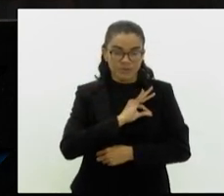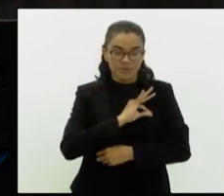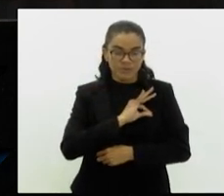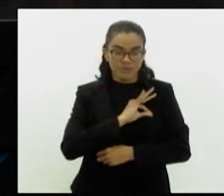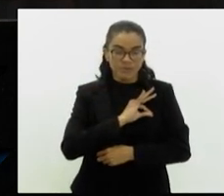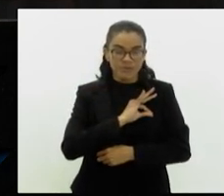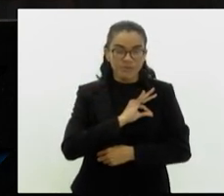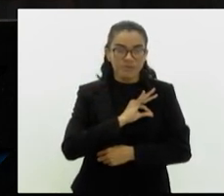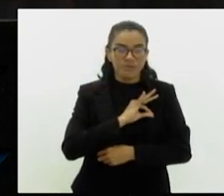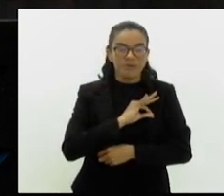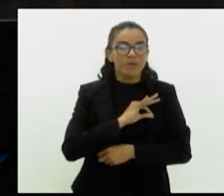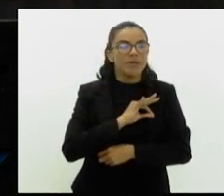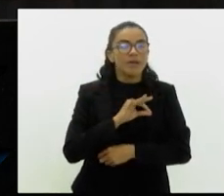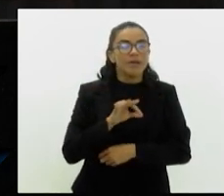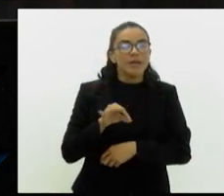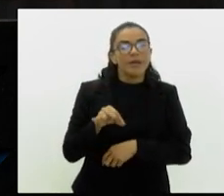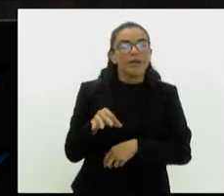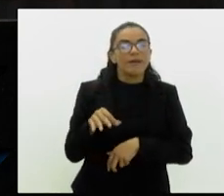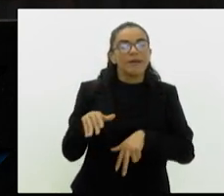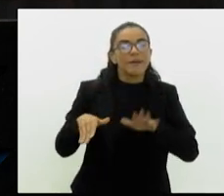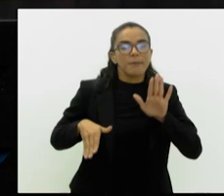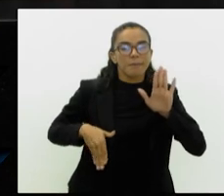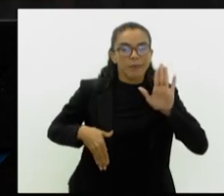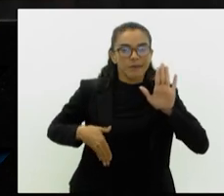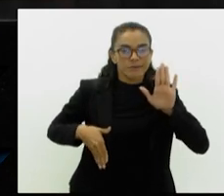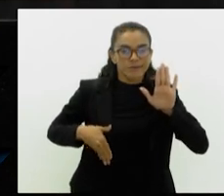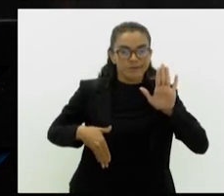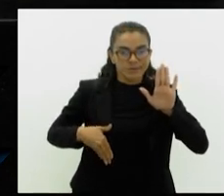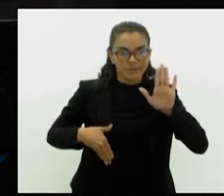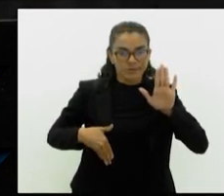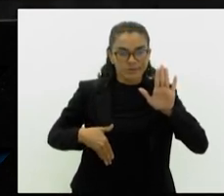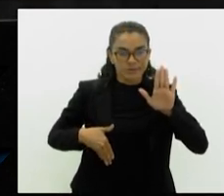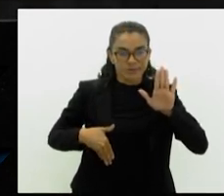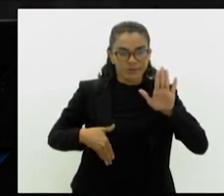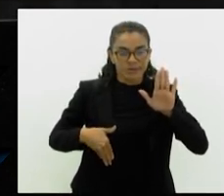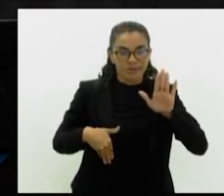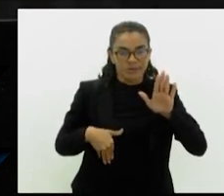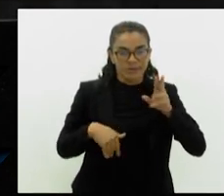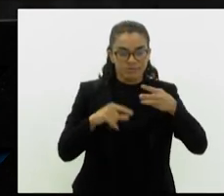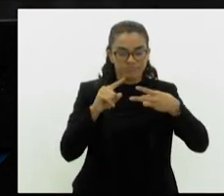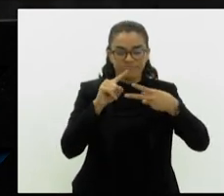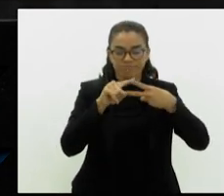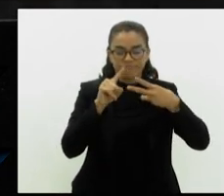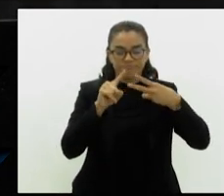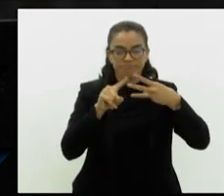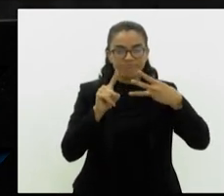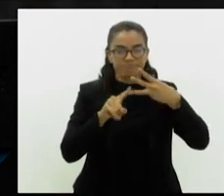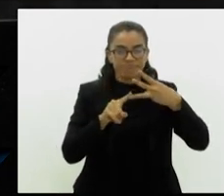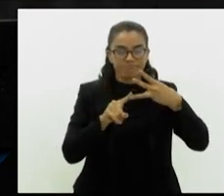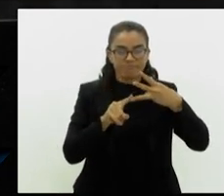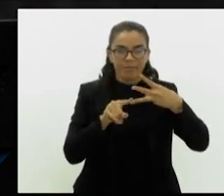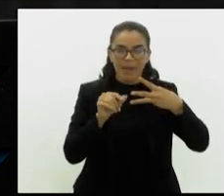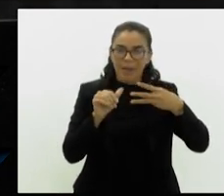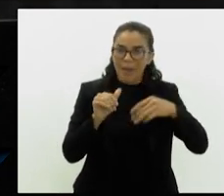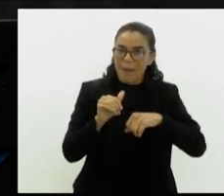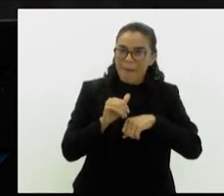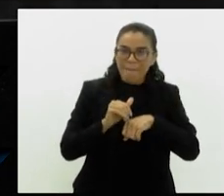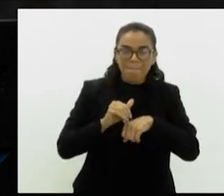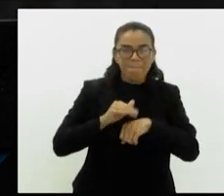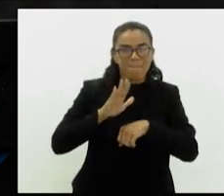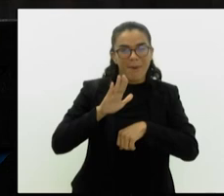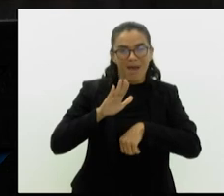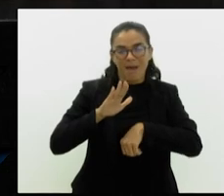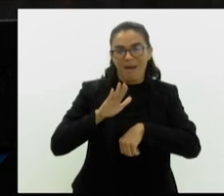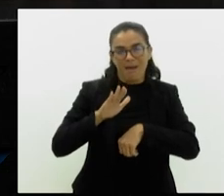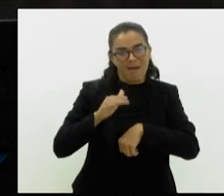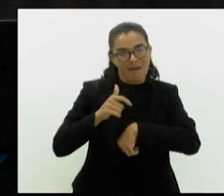e banditismo então no meu entendimento é mais do que passada